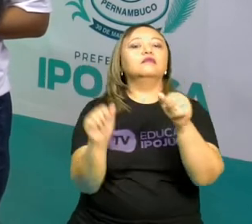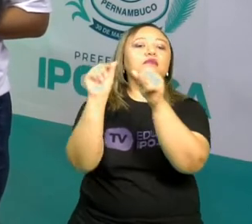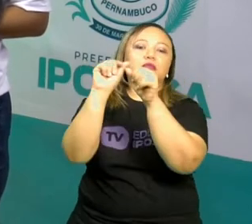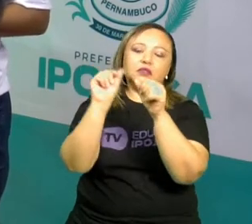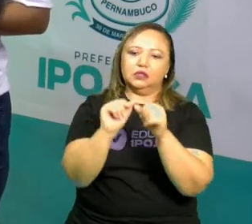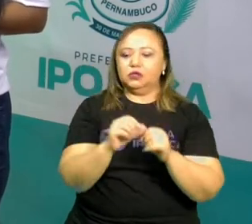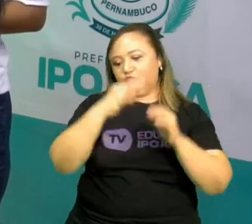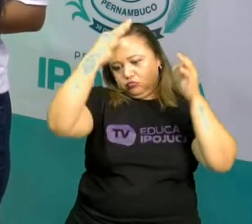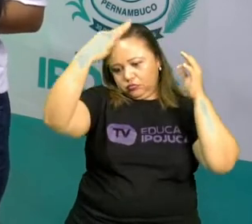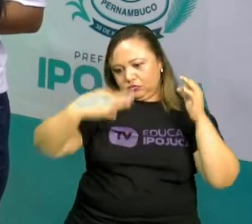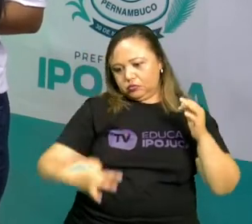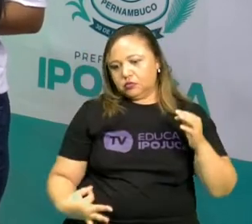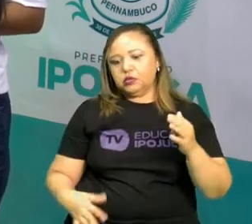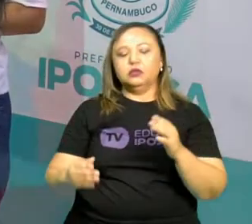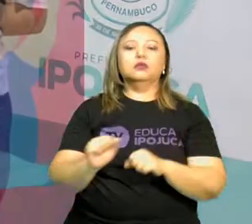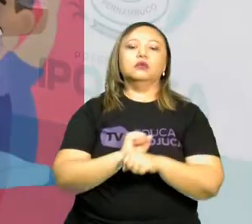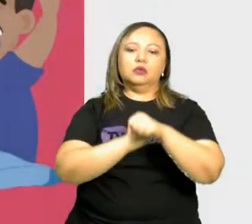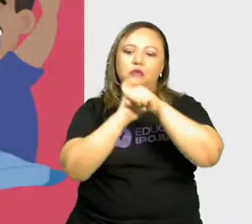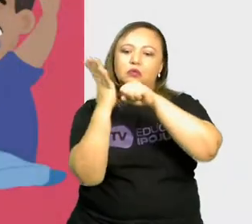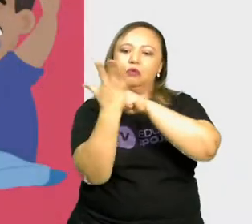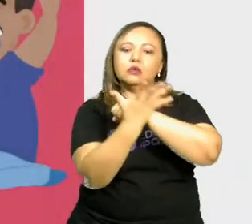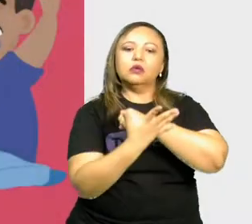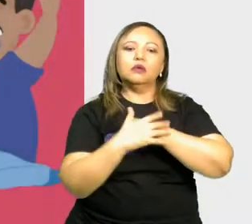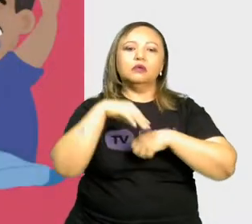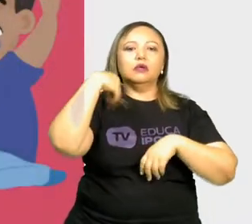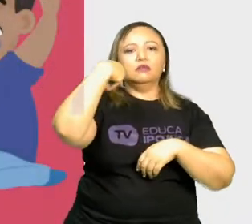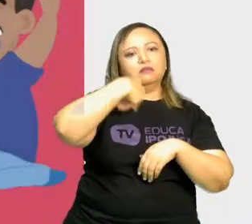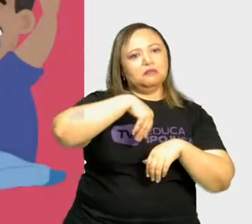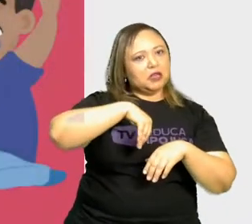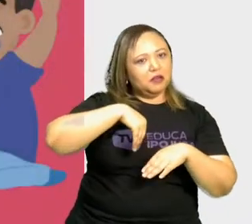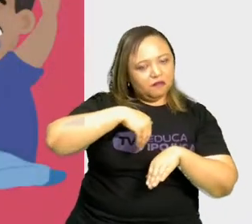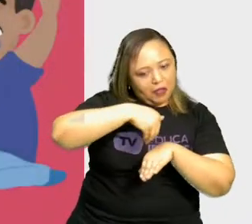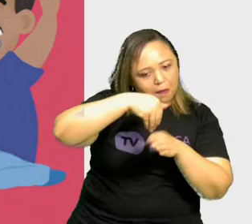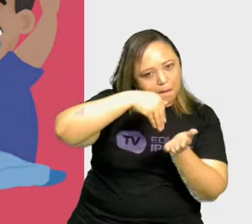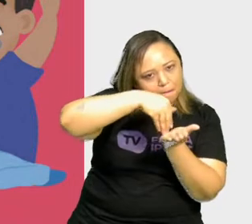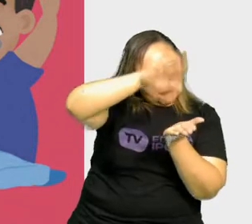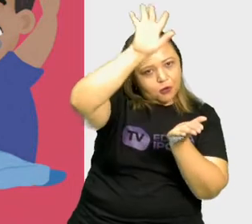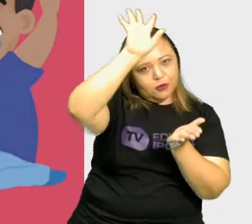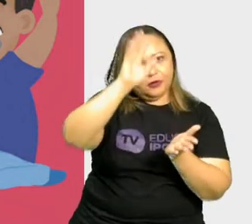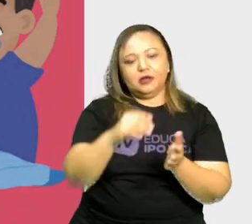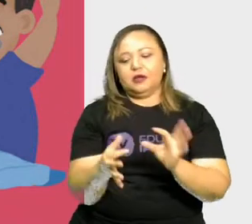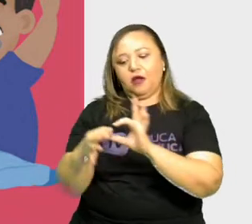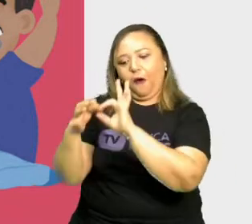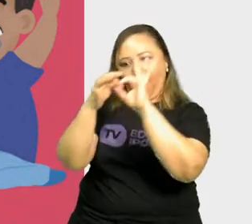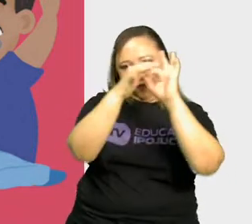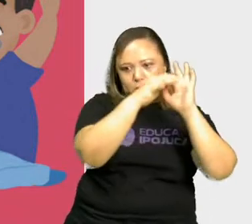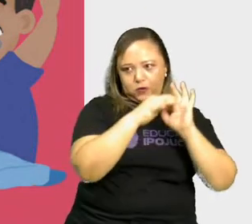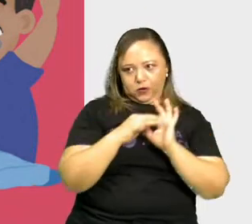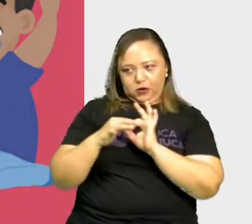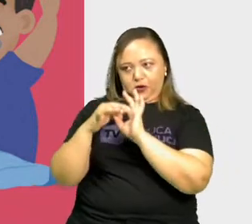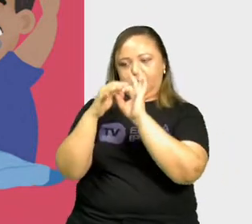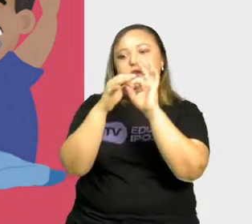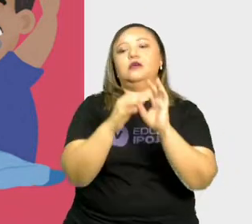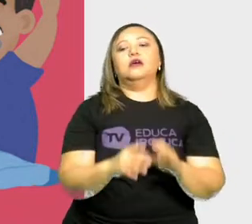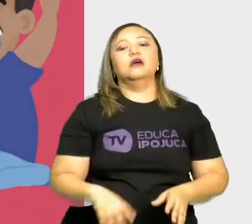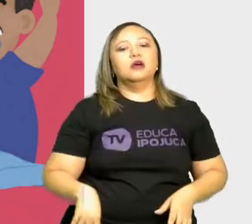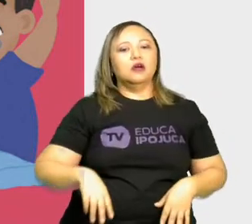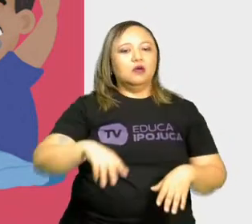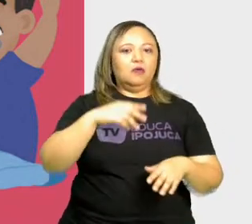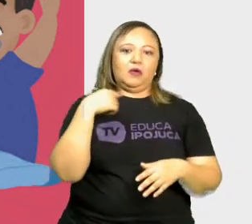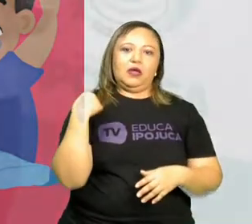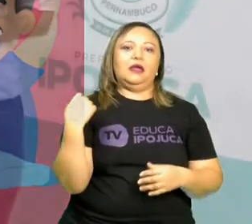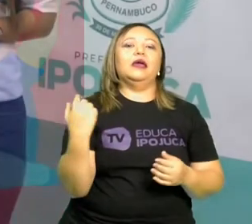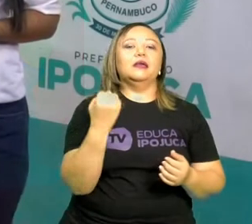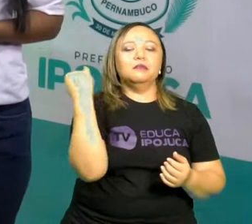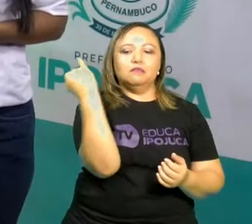vamos mandar o coronavírus embora. A nossa união é fundamental, não vamos deixar esse vírus